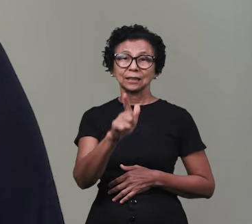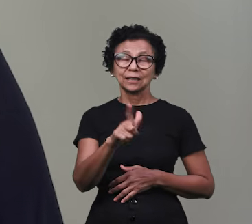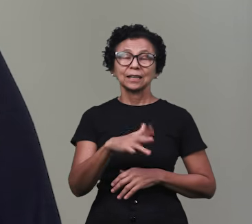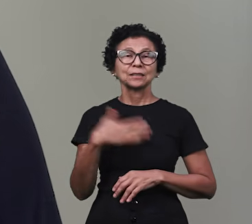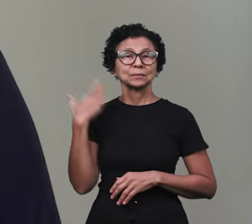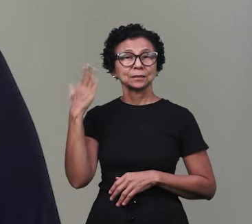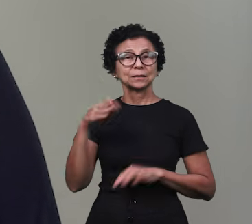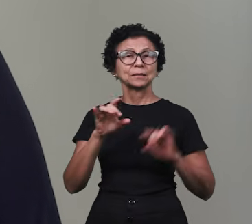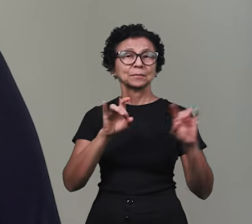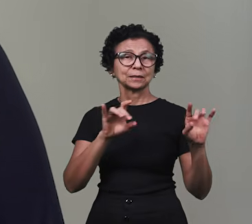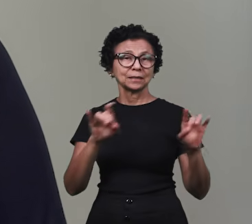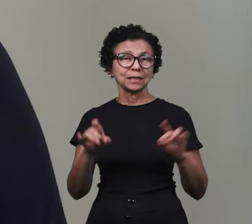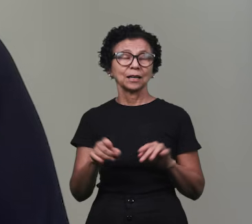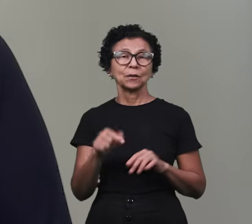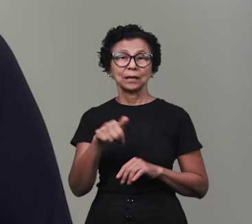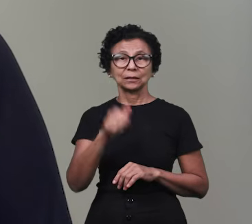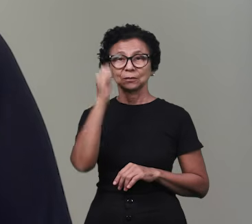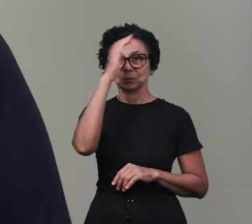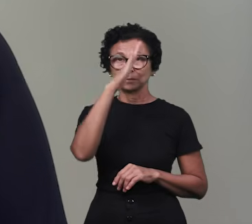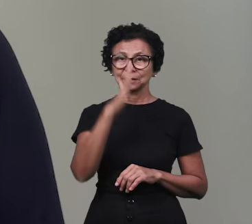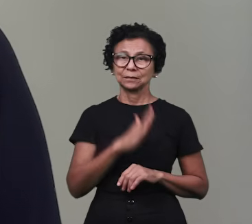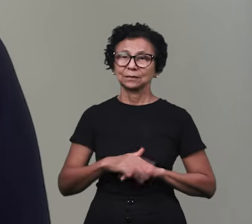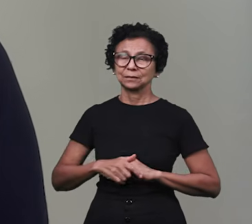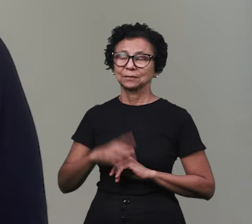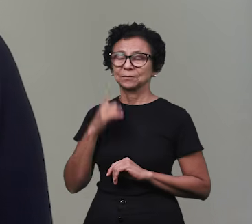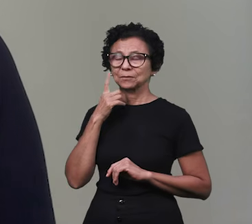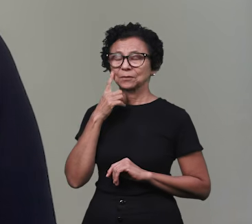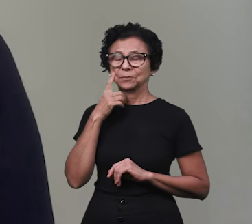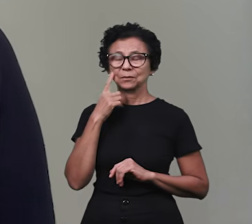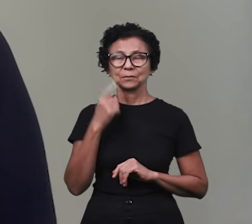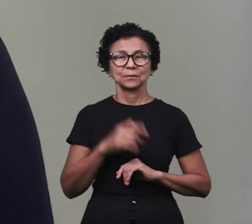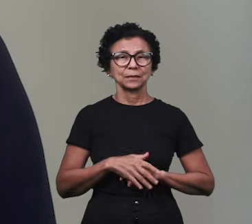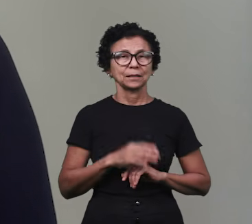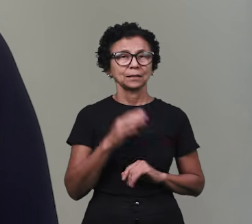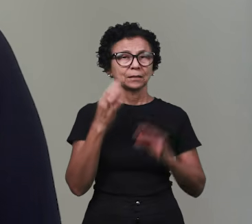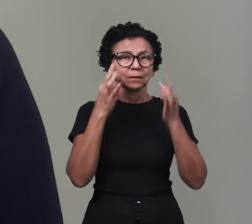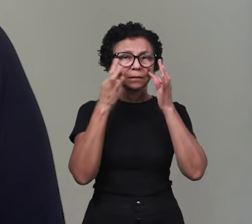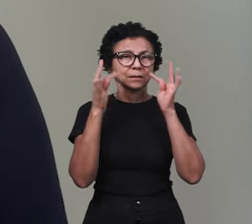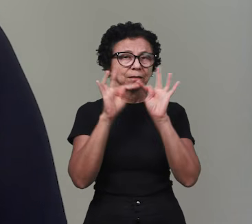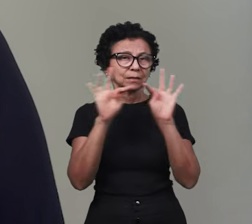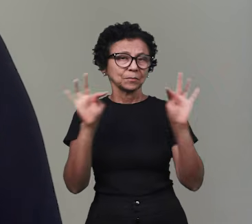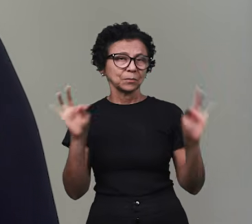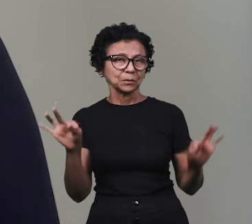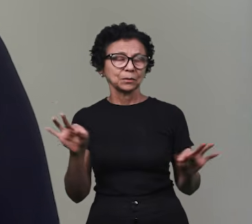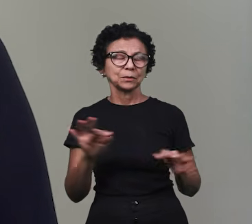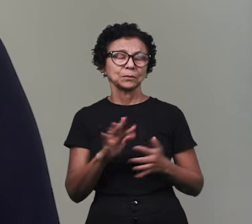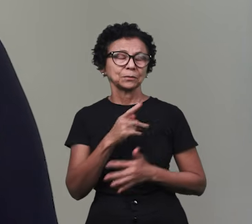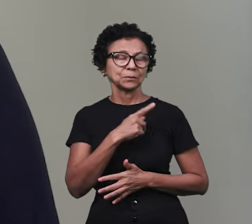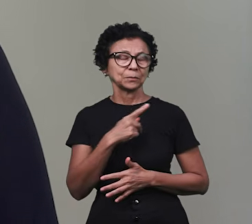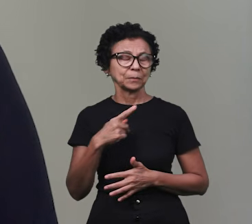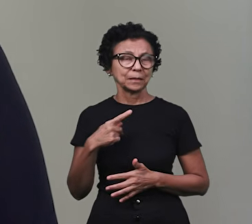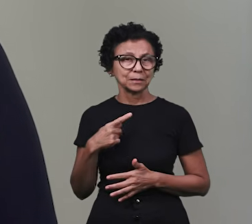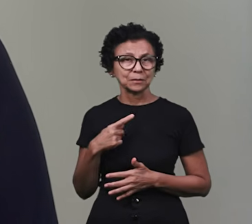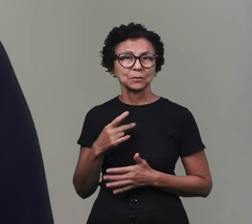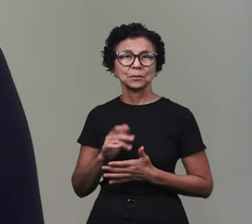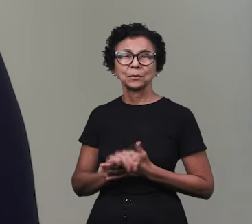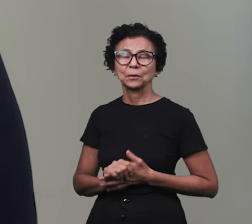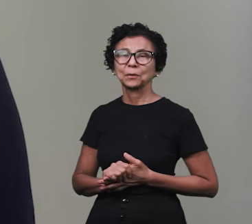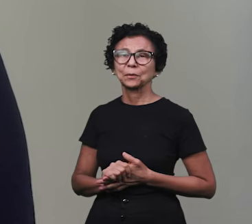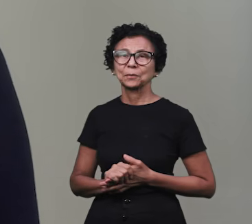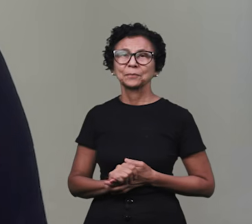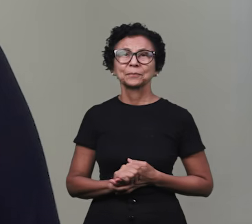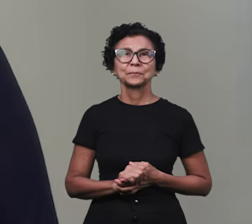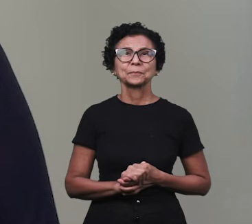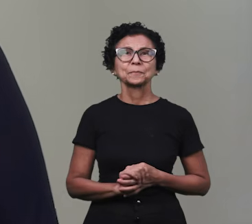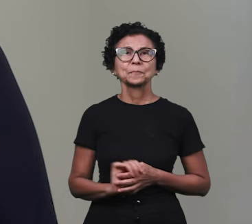Maranata, diretamente do Brasil. Glória a Deus! Vamos ouvir agora um breve testemunho do pastor Eduardo Campos, da ICM Barcelona, acerca